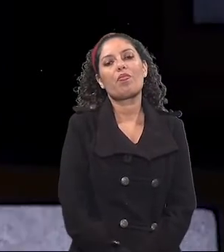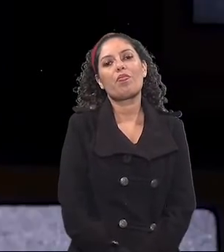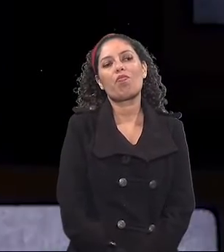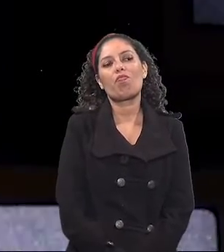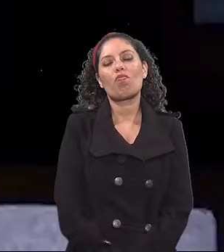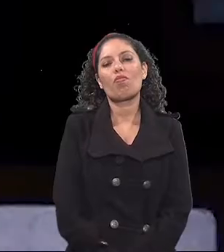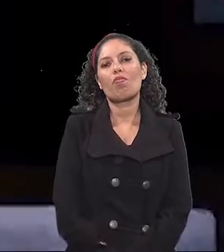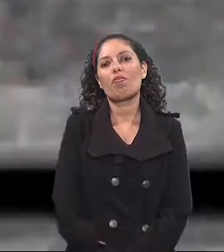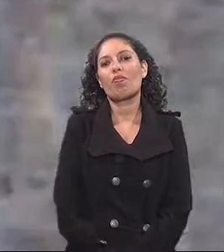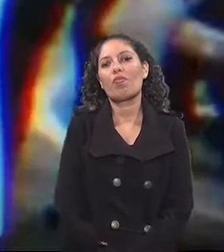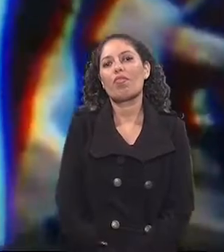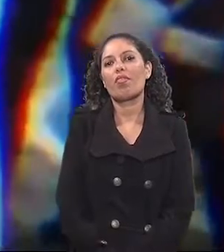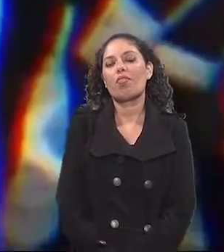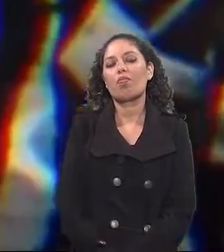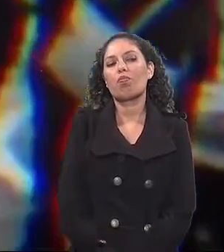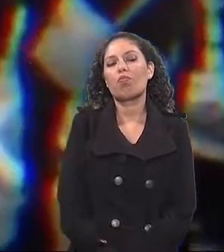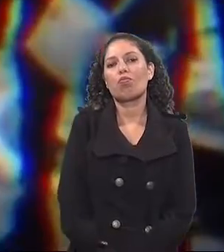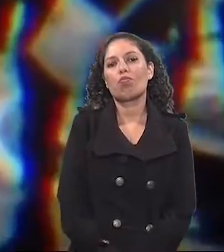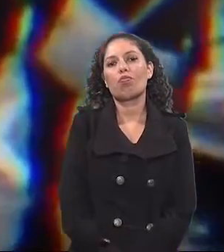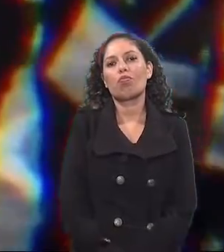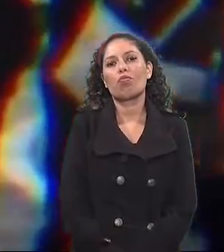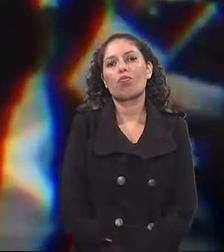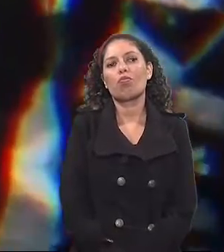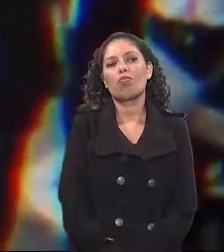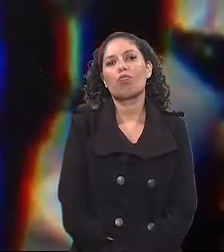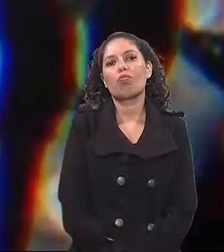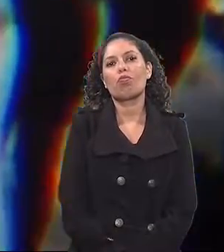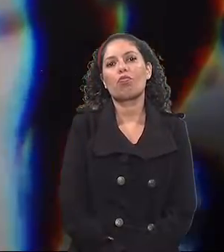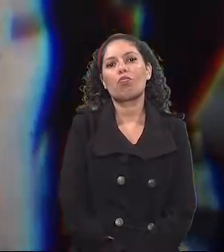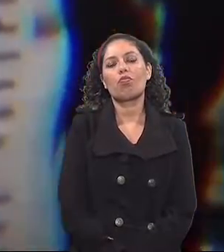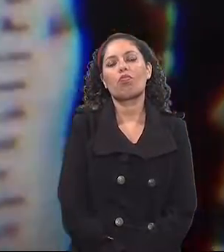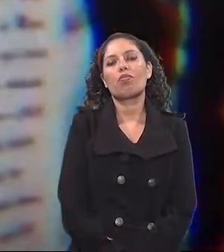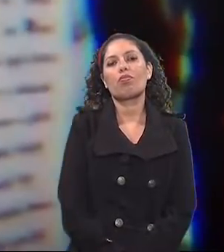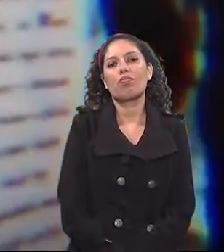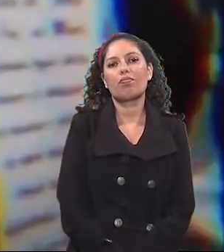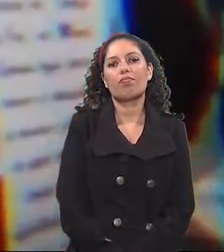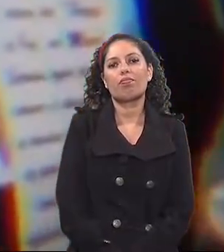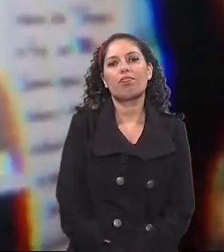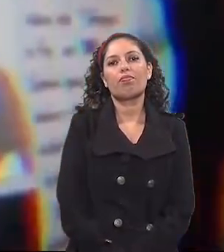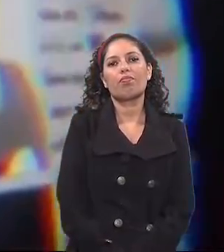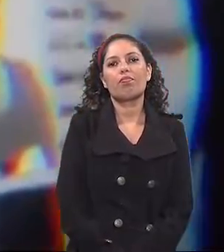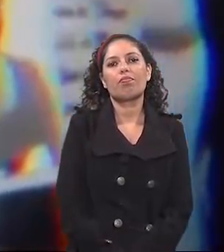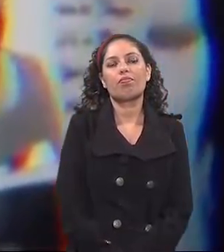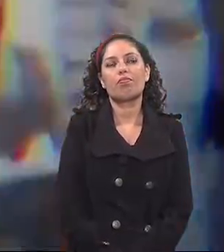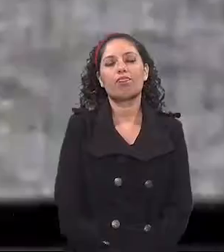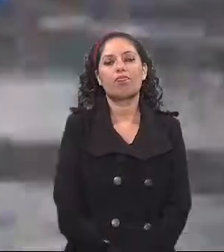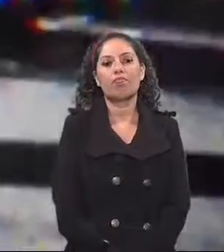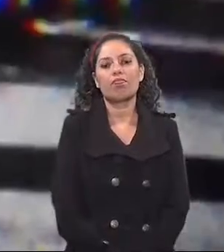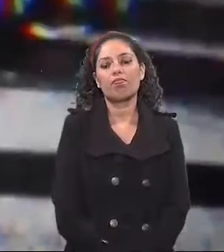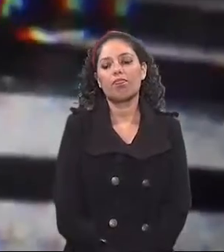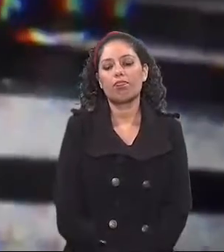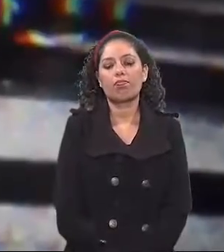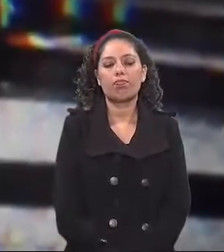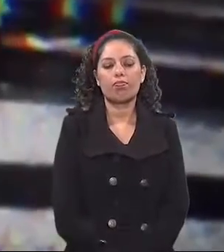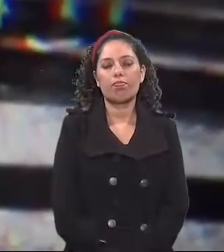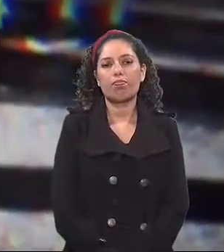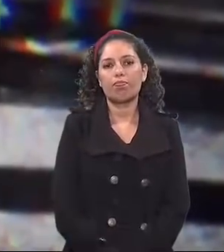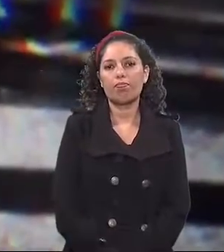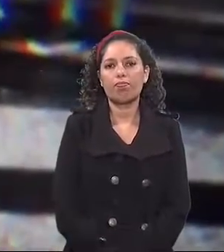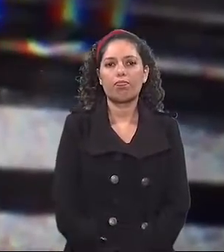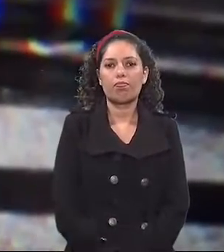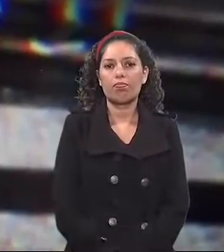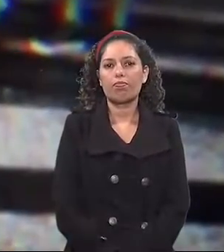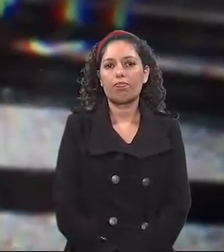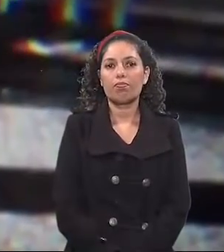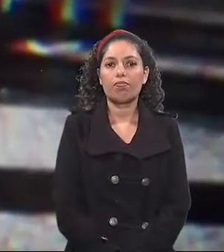reto nosso, vou te passar a visão, já que a real não se vê na televisão. Essa mídia tem um